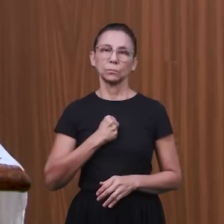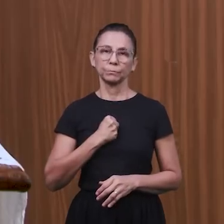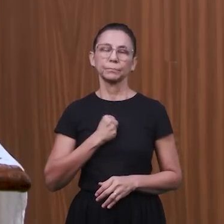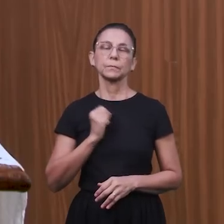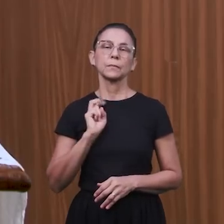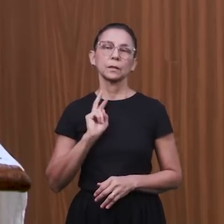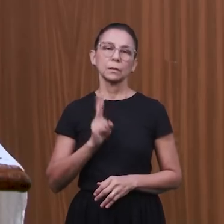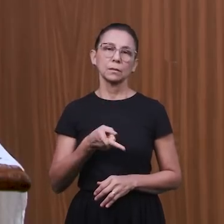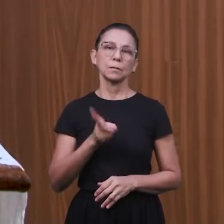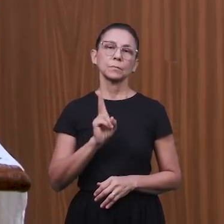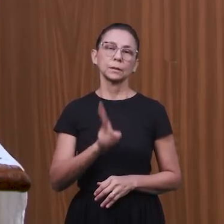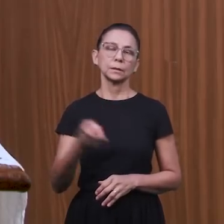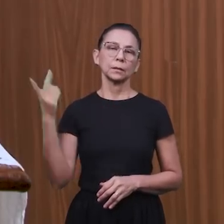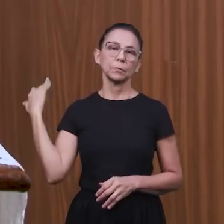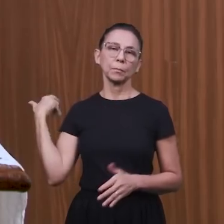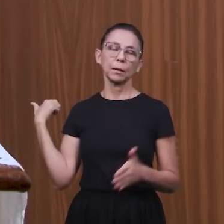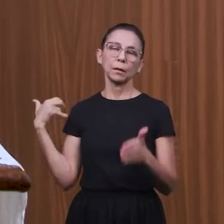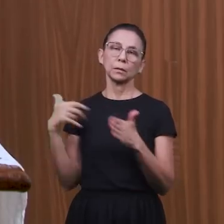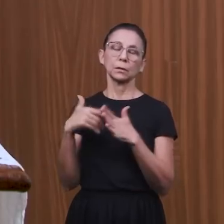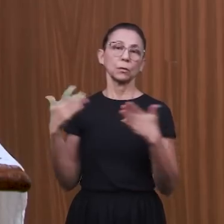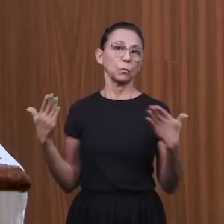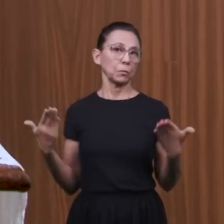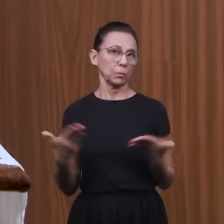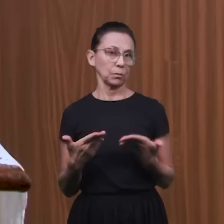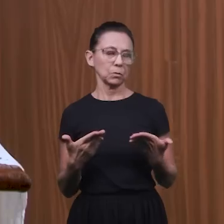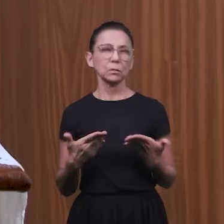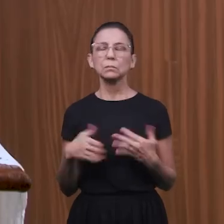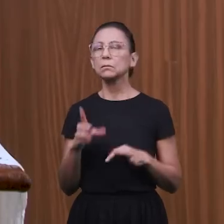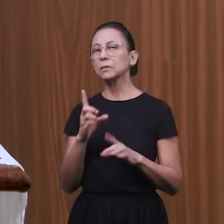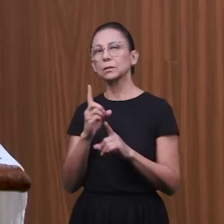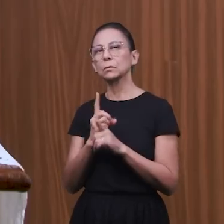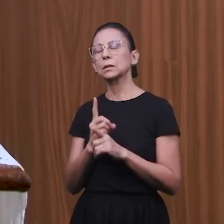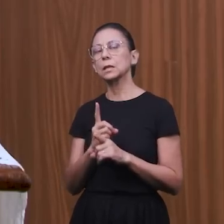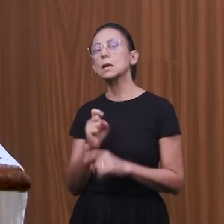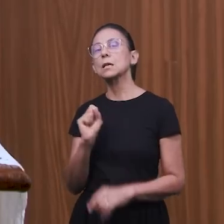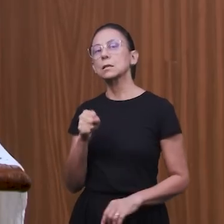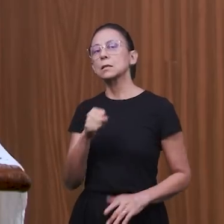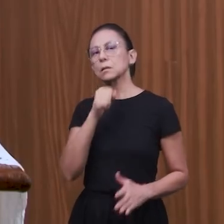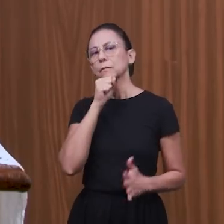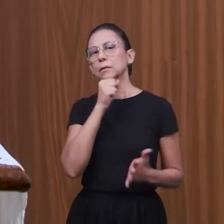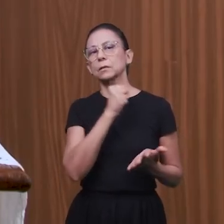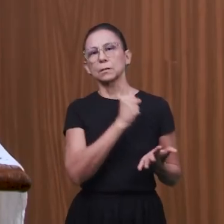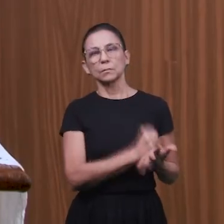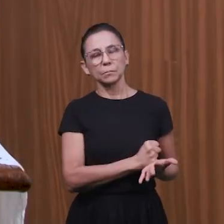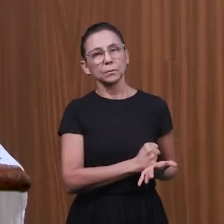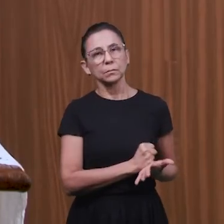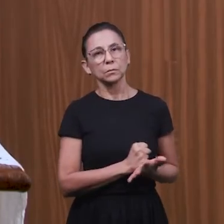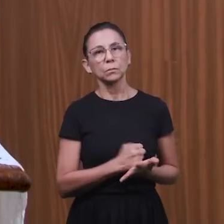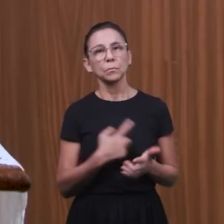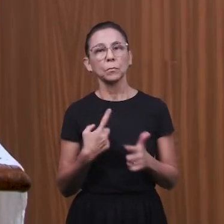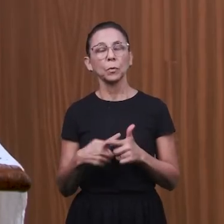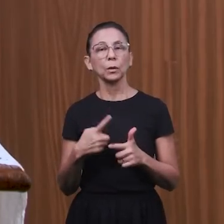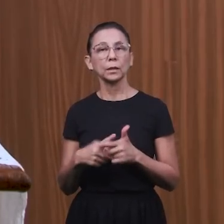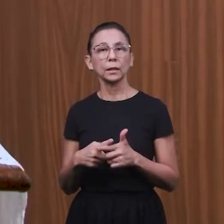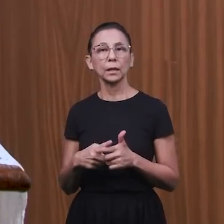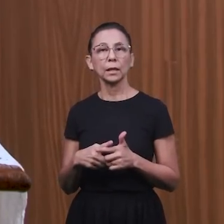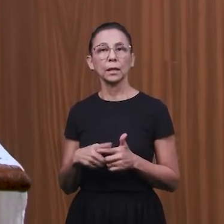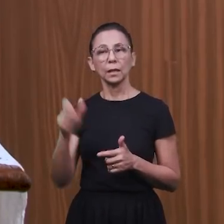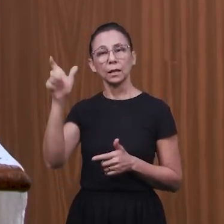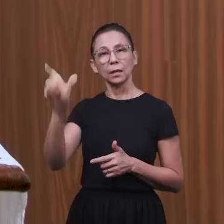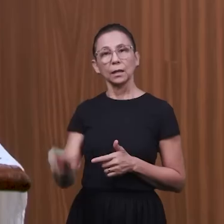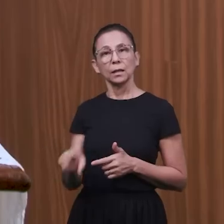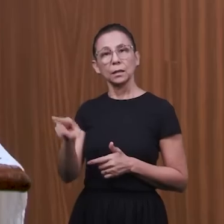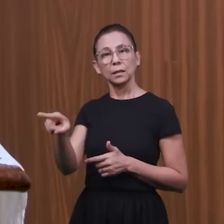Deus sempre foi este. Você vai encontrar Jesus, sim, no Velho Testamento, porque ele é a